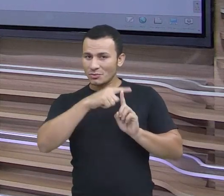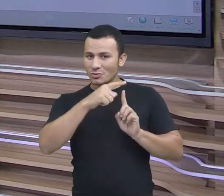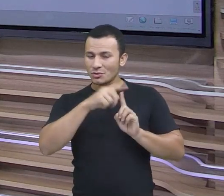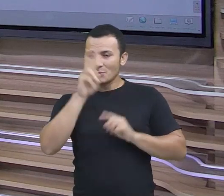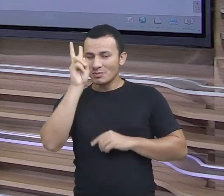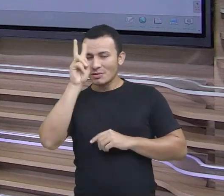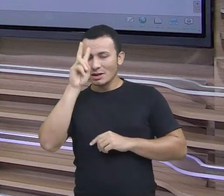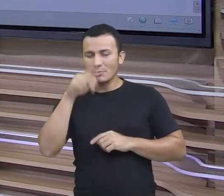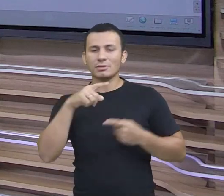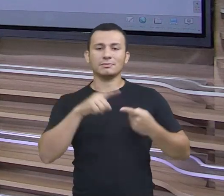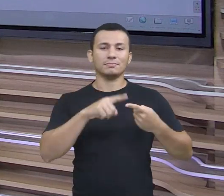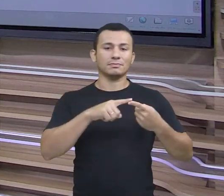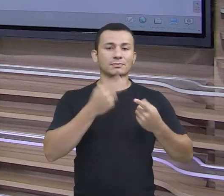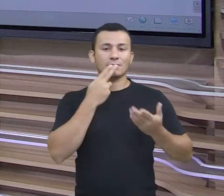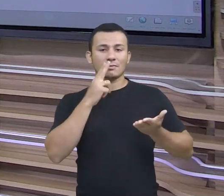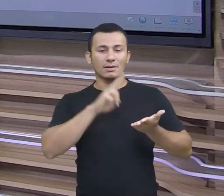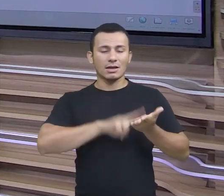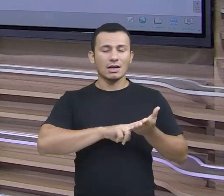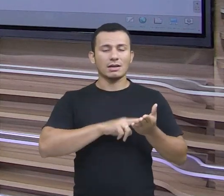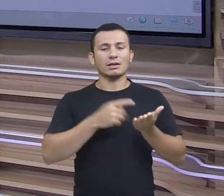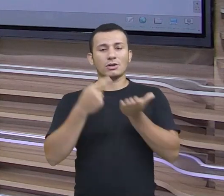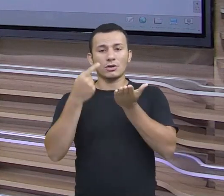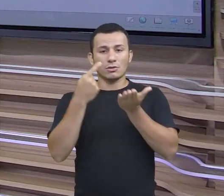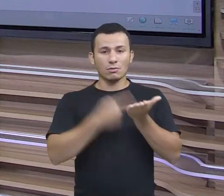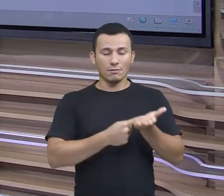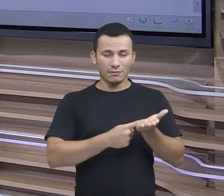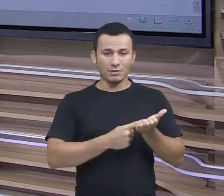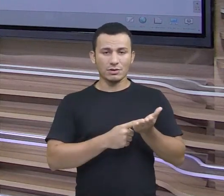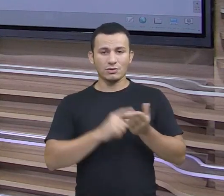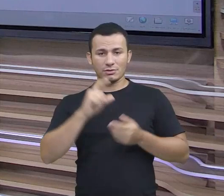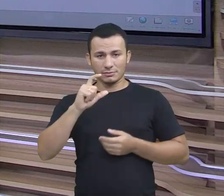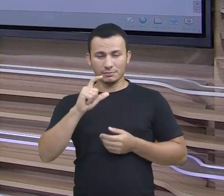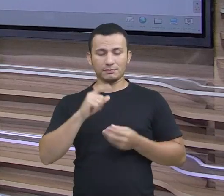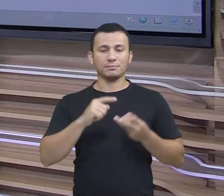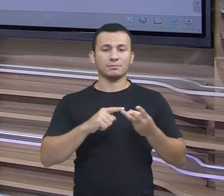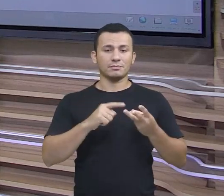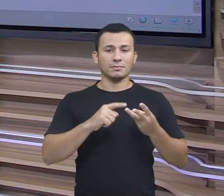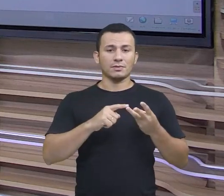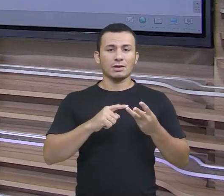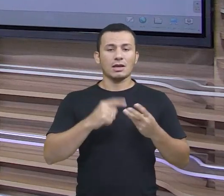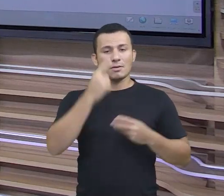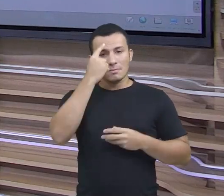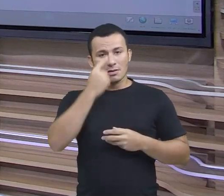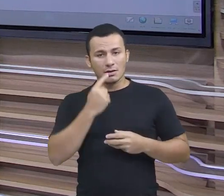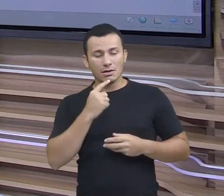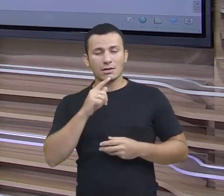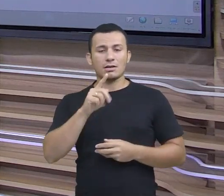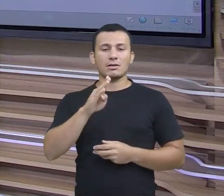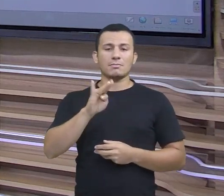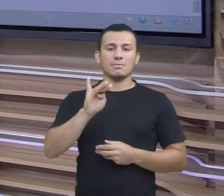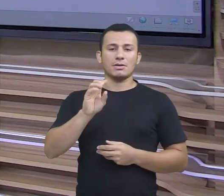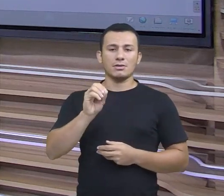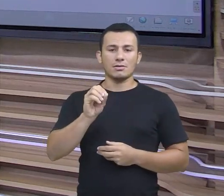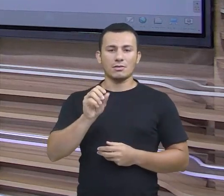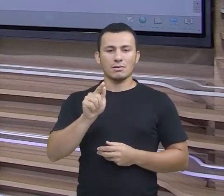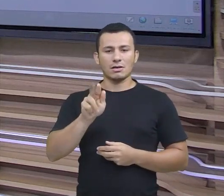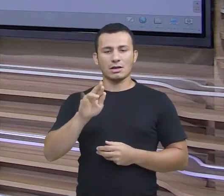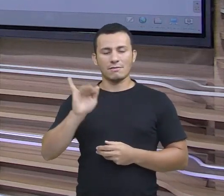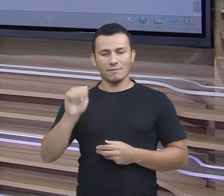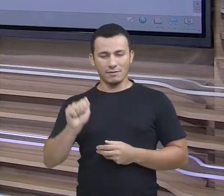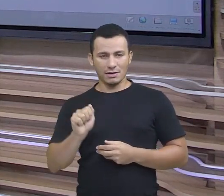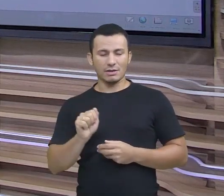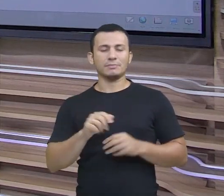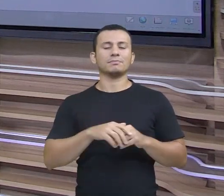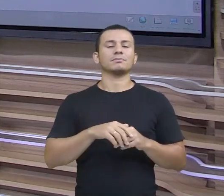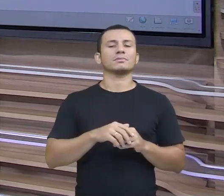Carta, convite, biografia e a lendas. As lendas. Vimos a lenda do